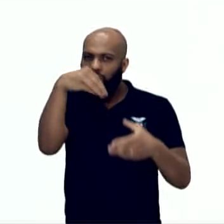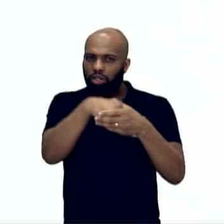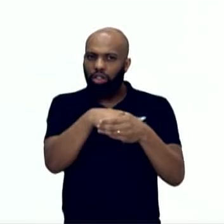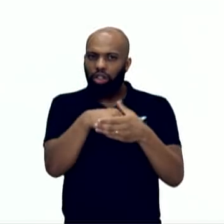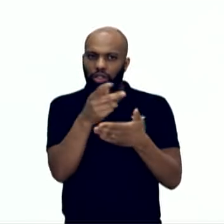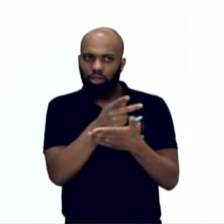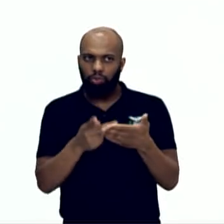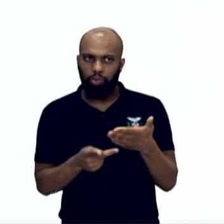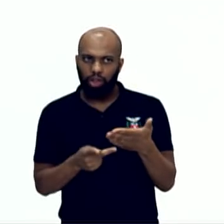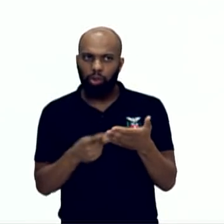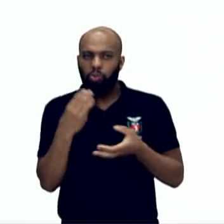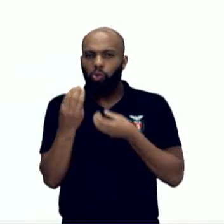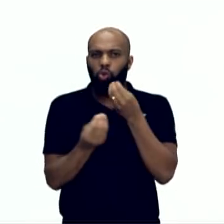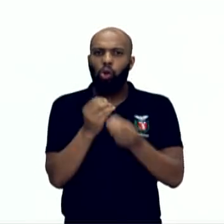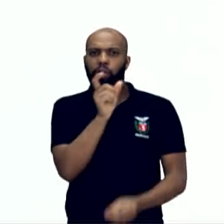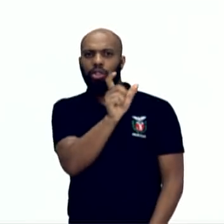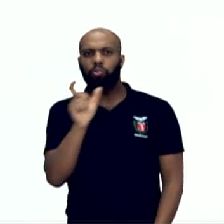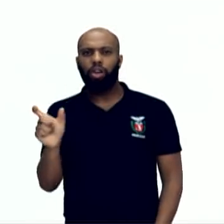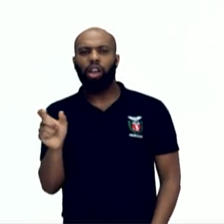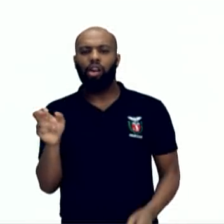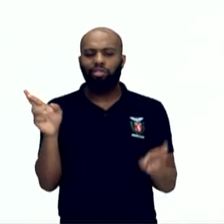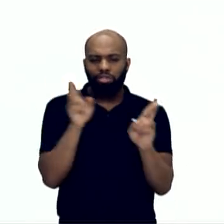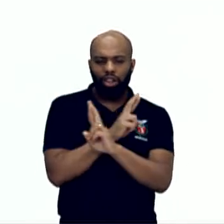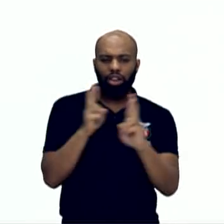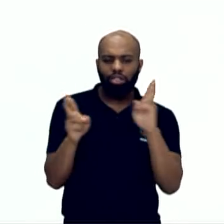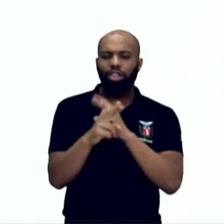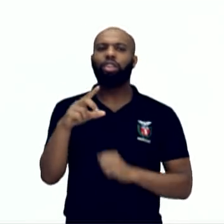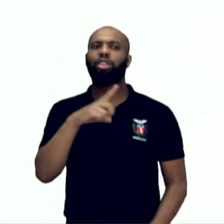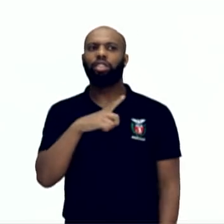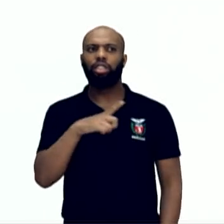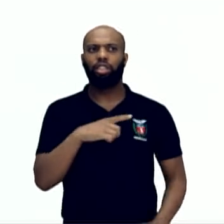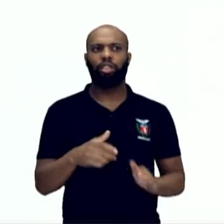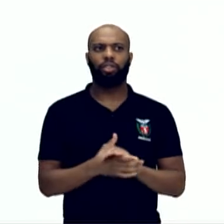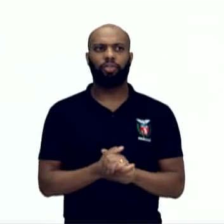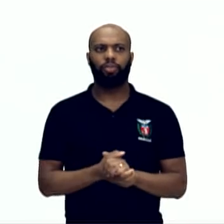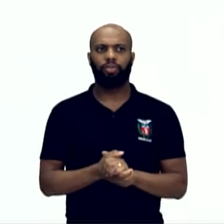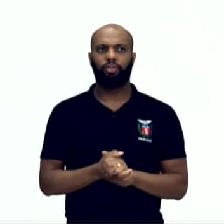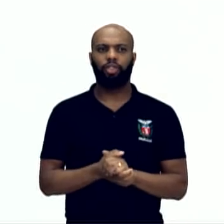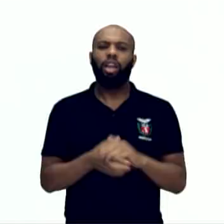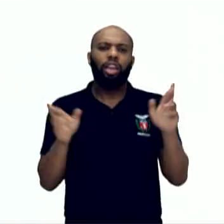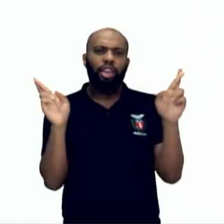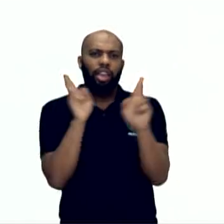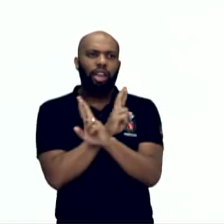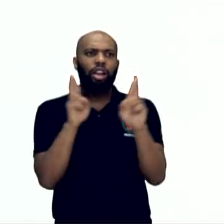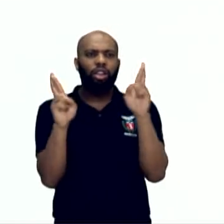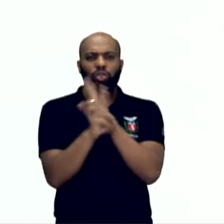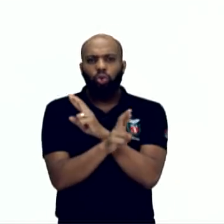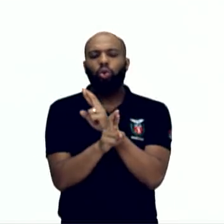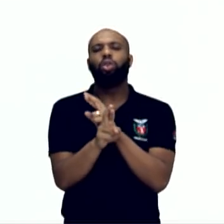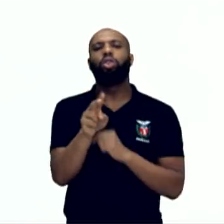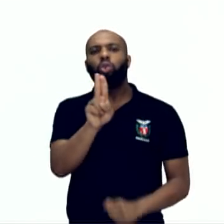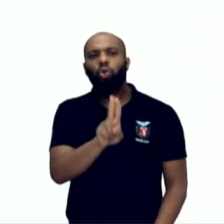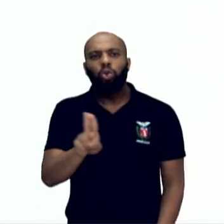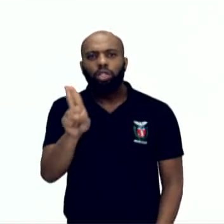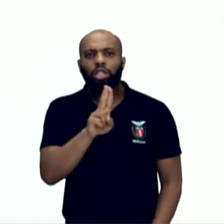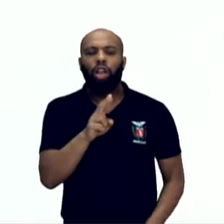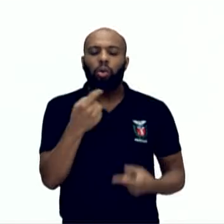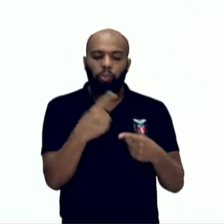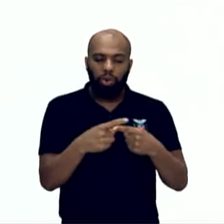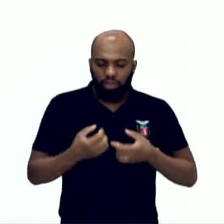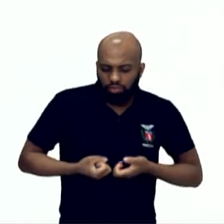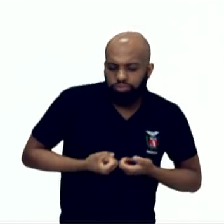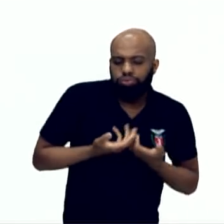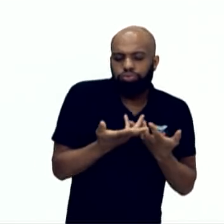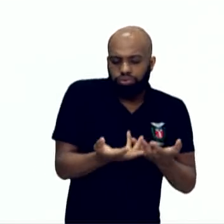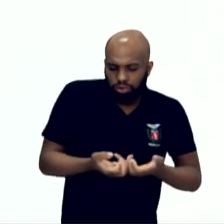poema, como essas palavras se relacionam? Vamos lá? Elas se relacionam por expressar